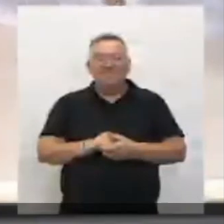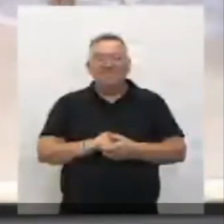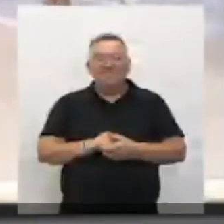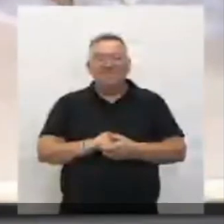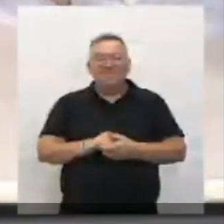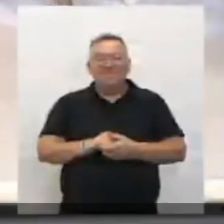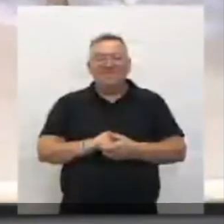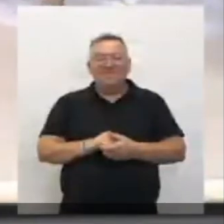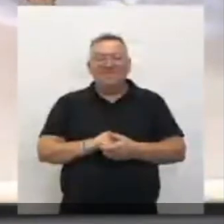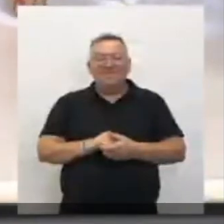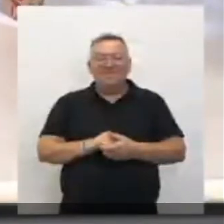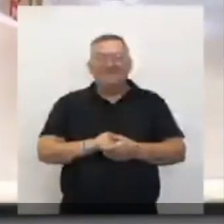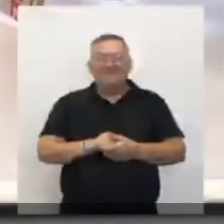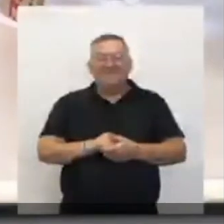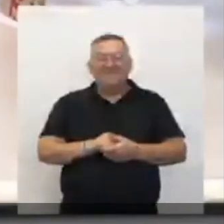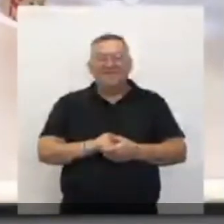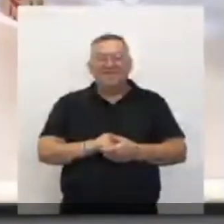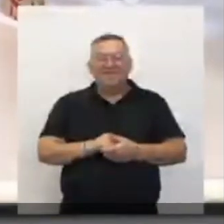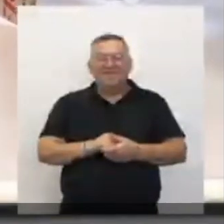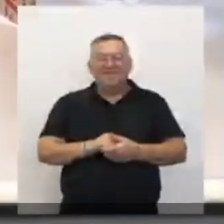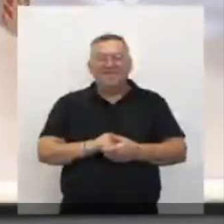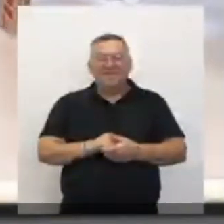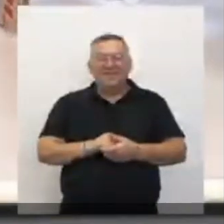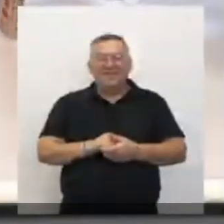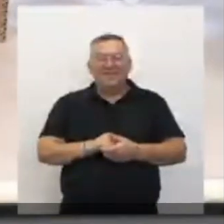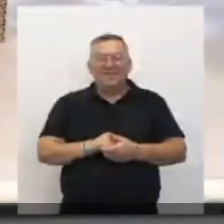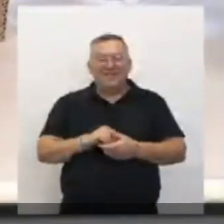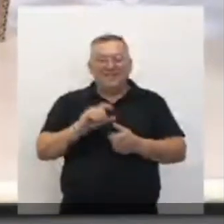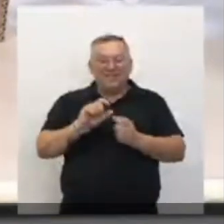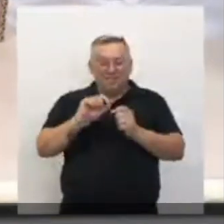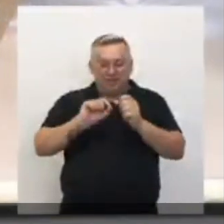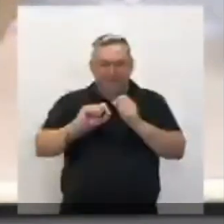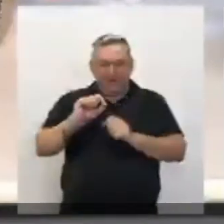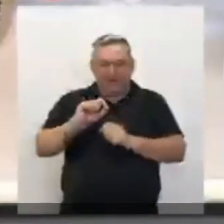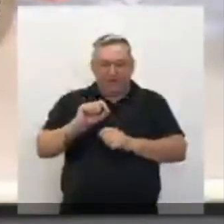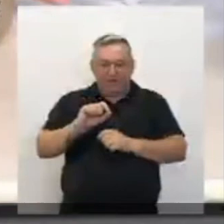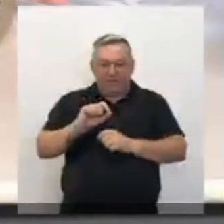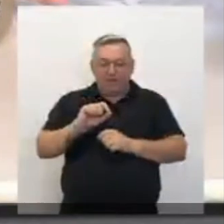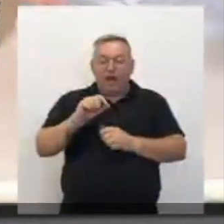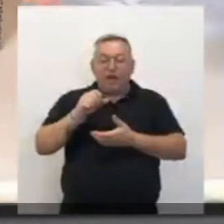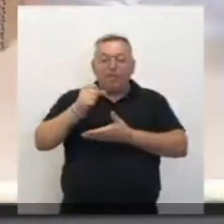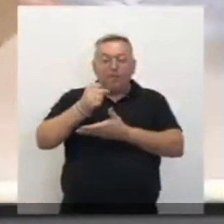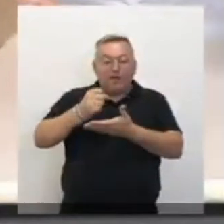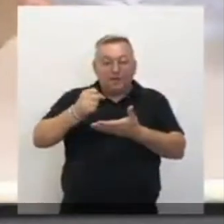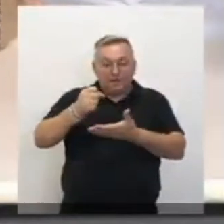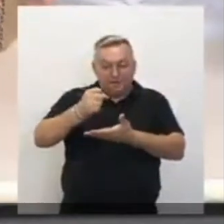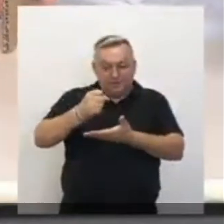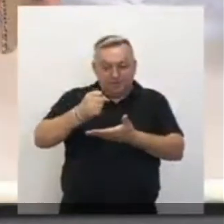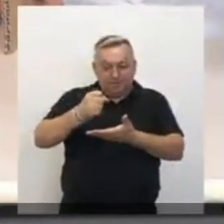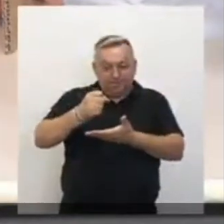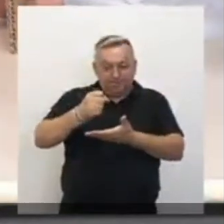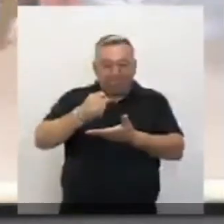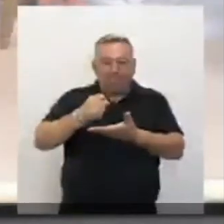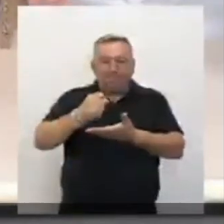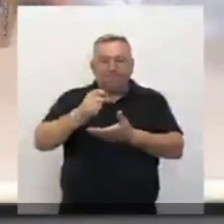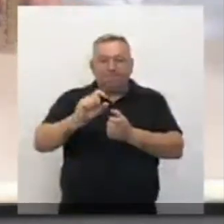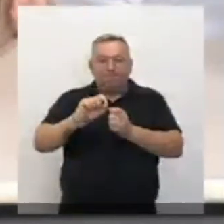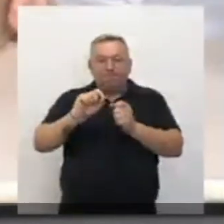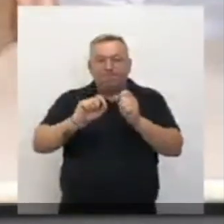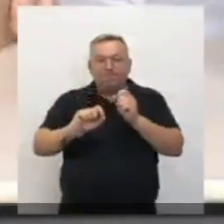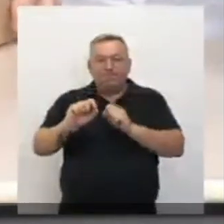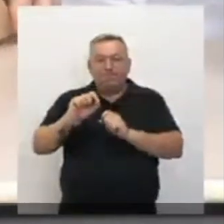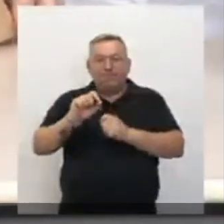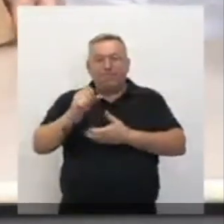Fiz do lado errado mesmo. Então, esse outro lado aqui vai ser a minha base. O que eu tenho que fazer?